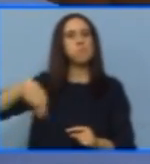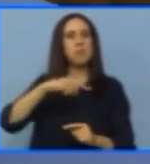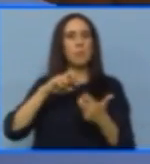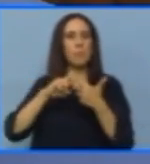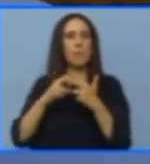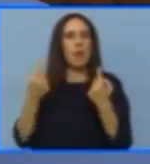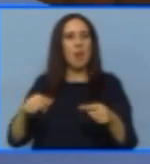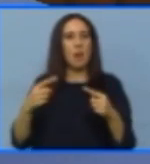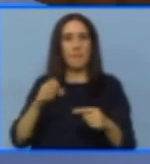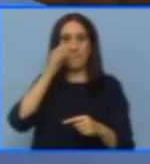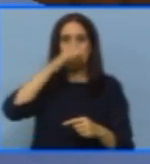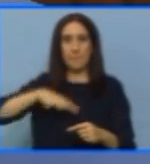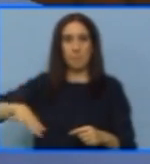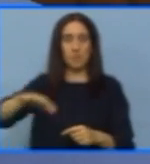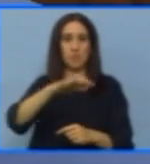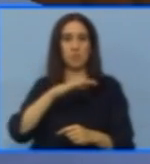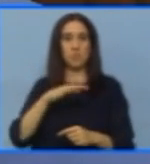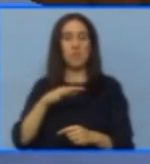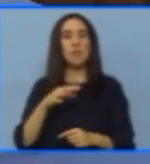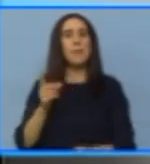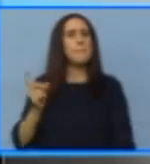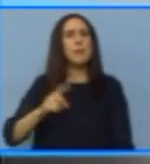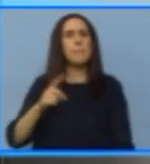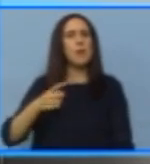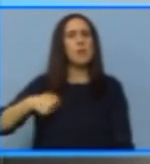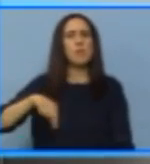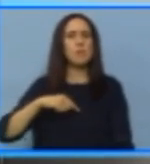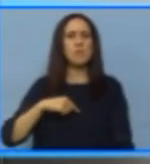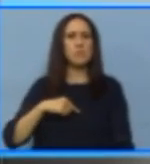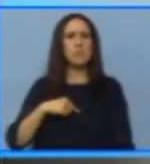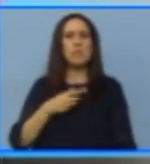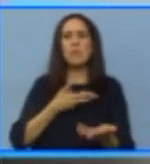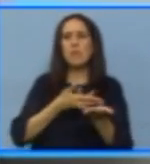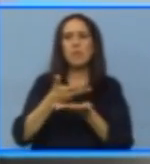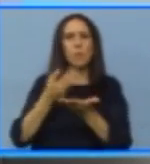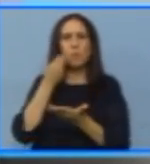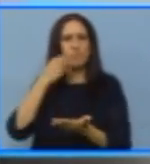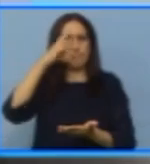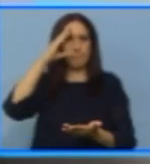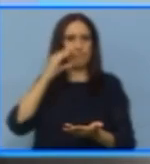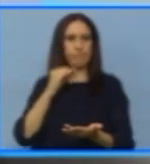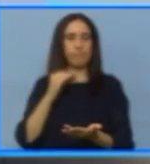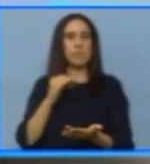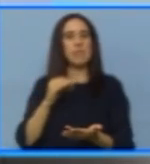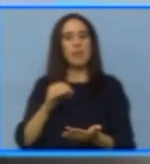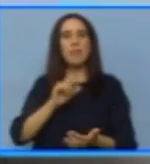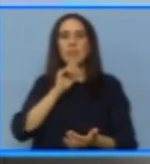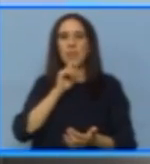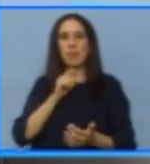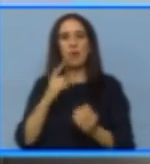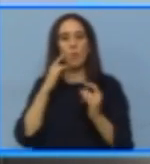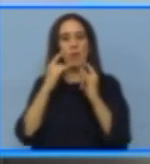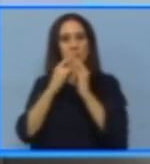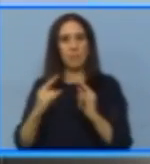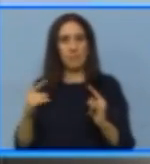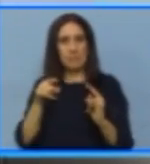há ambientais e muitas vezes não sabemos como lidar com isso e vamos ter a oportunidade de fazer isso no